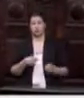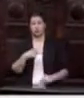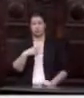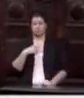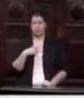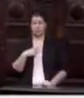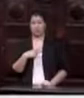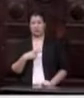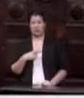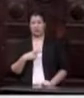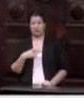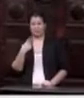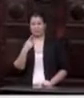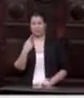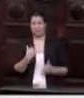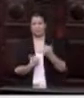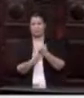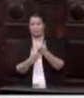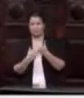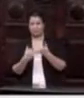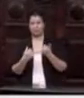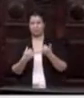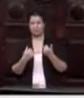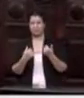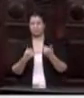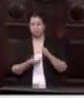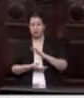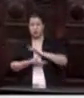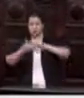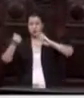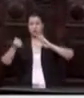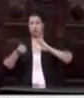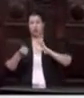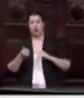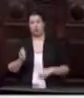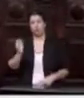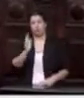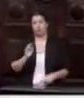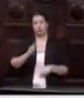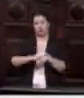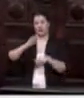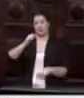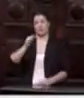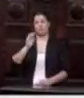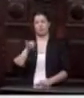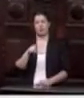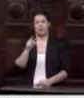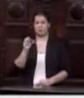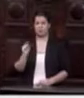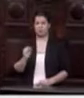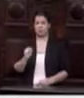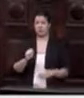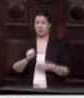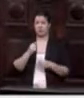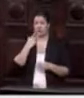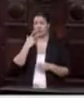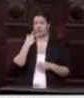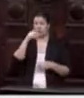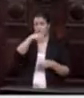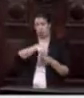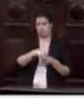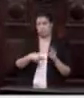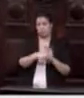as assessorias dizem que se você tira lá o uso de quase 7 bilhões dos chamados depósitos